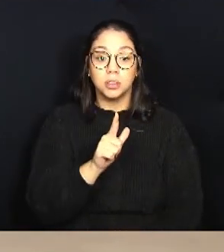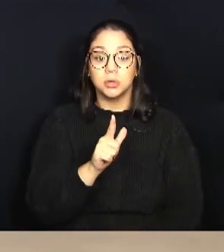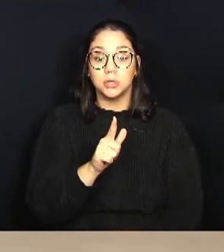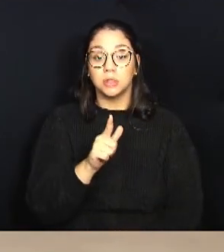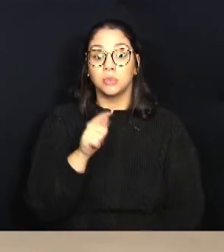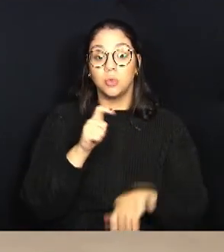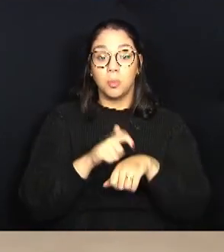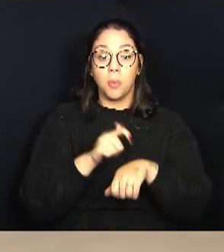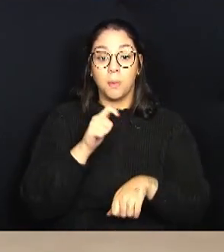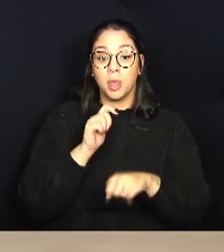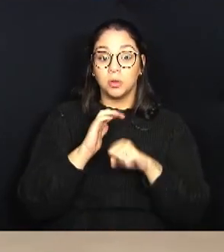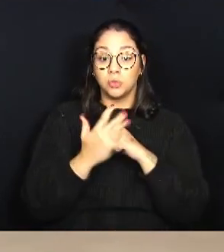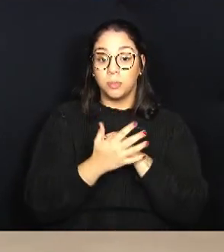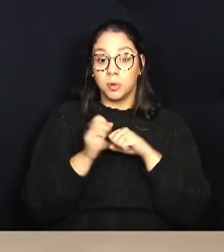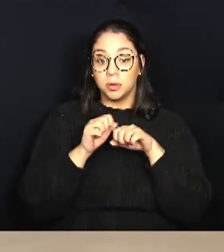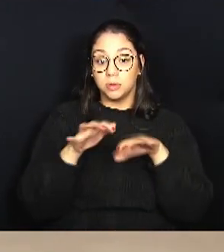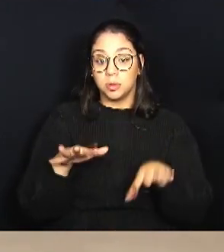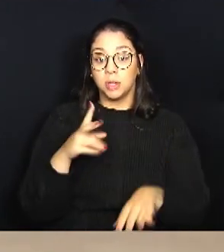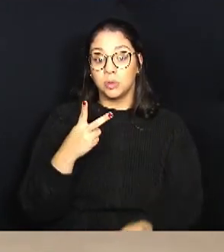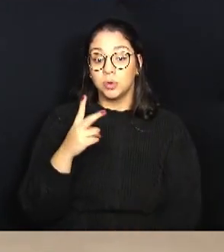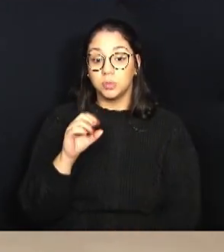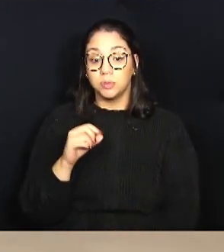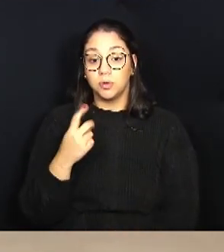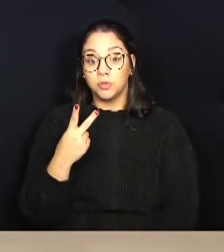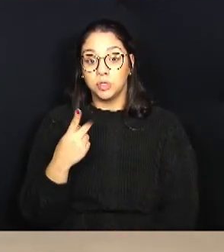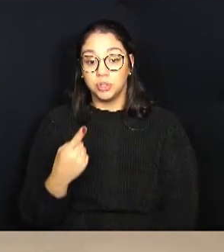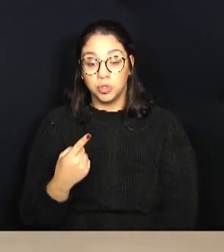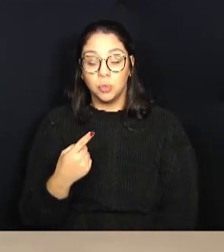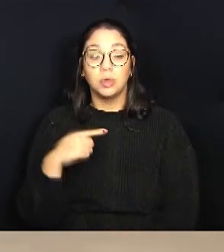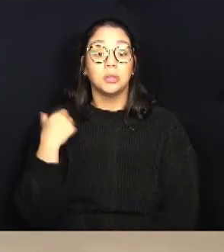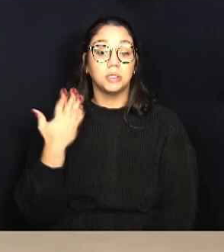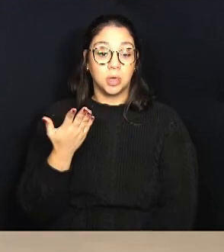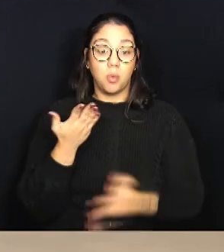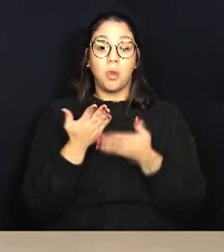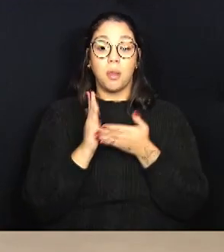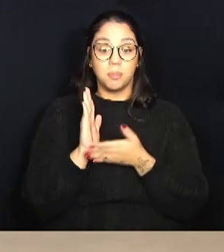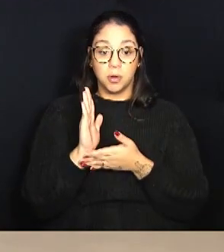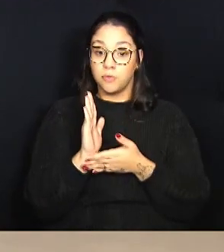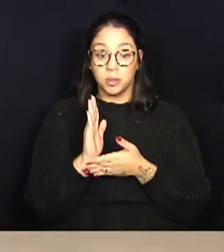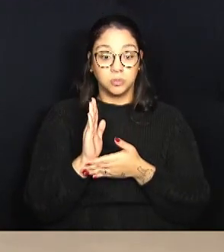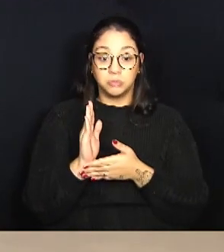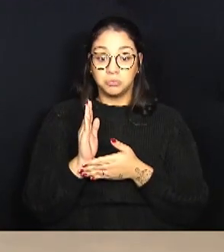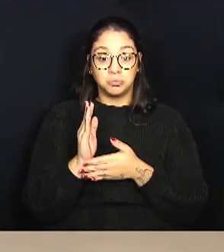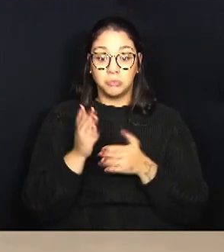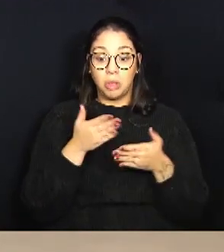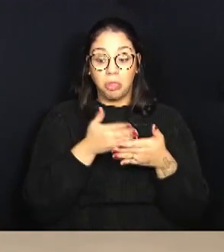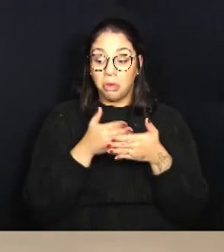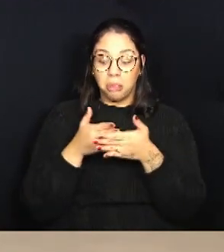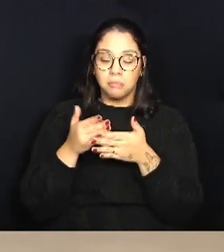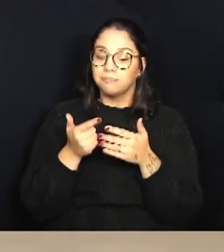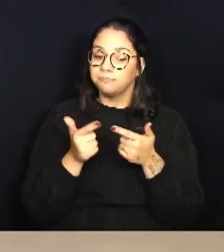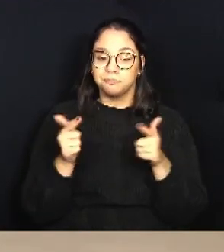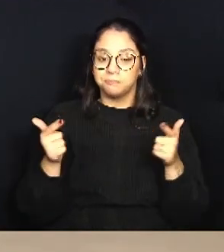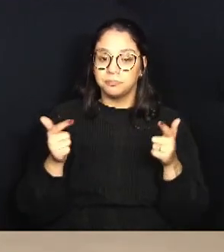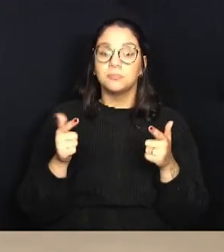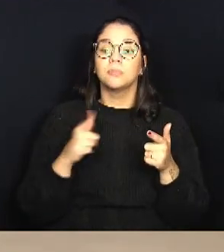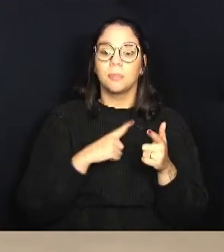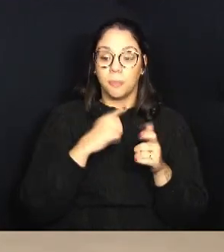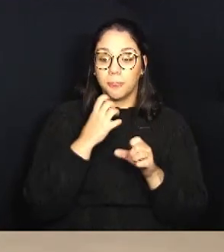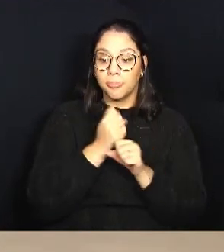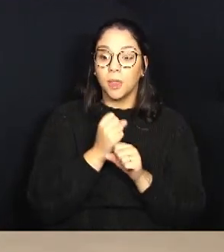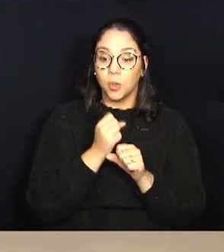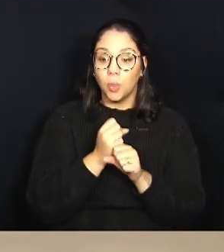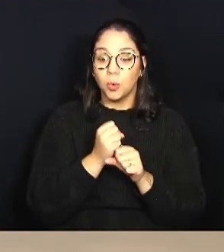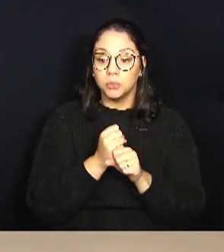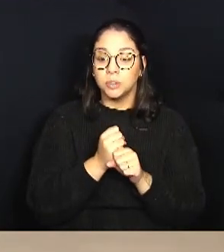pandemia, que foi 2021. Então, foi aprovado sem nenhuma restrição as nossas contas.